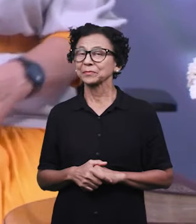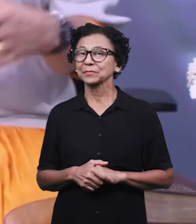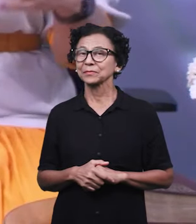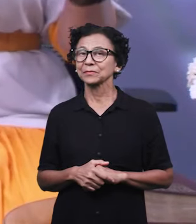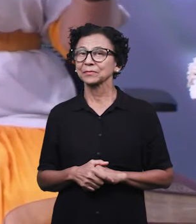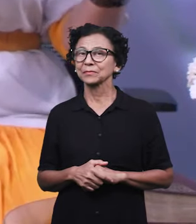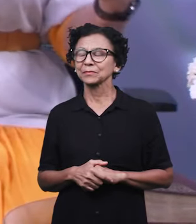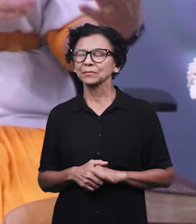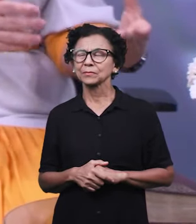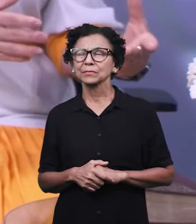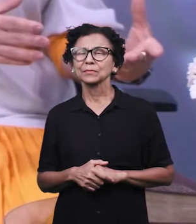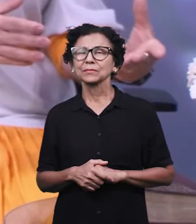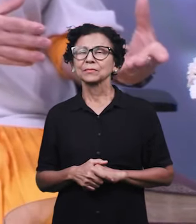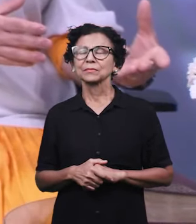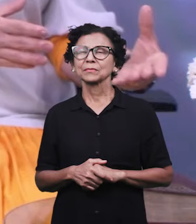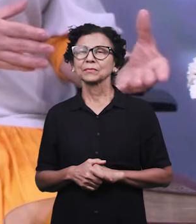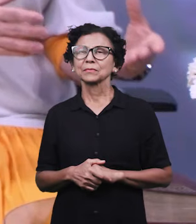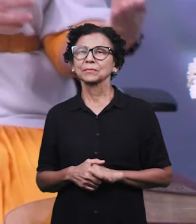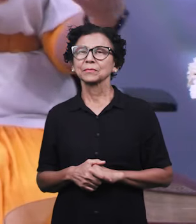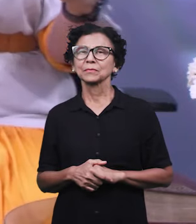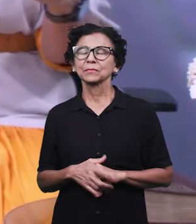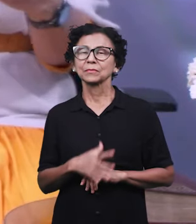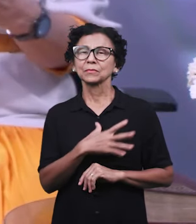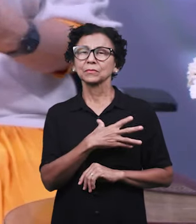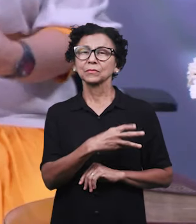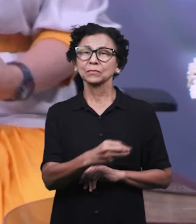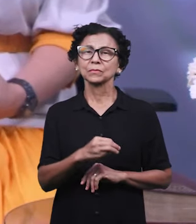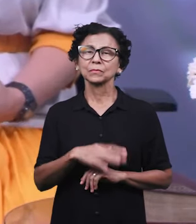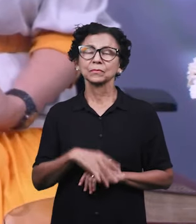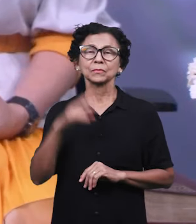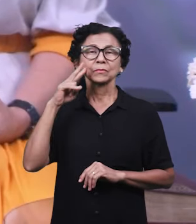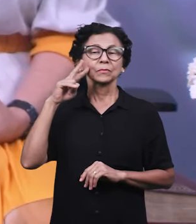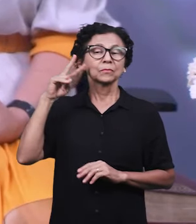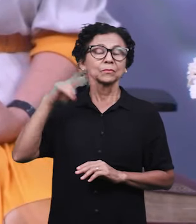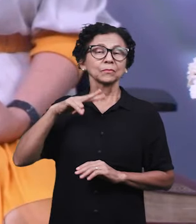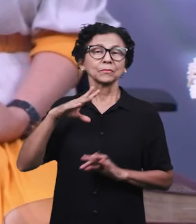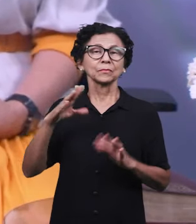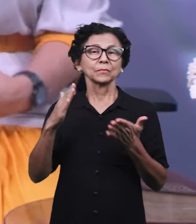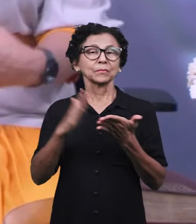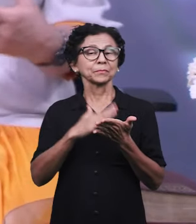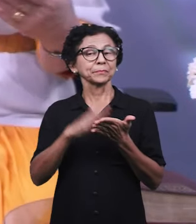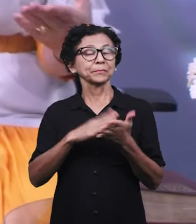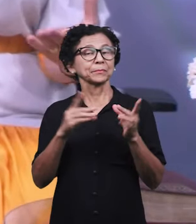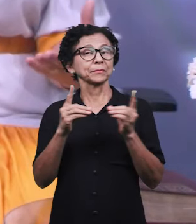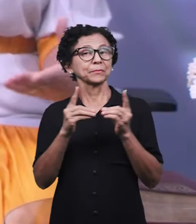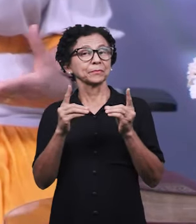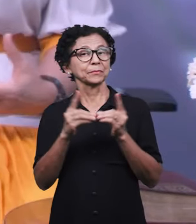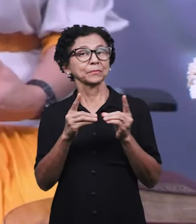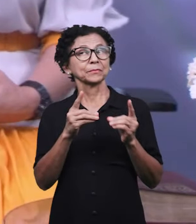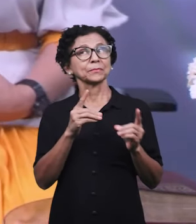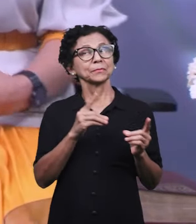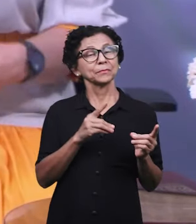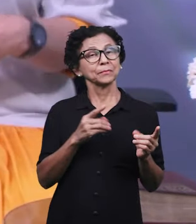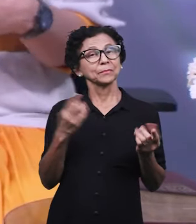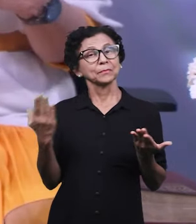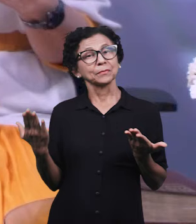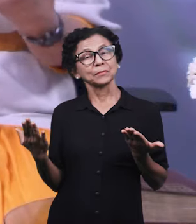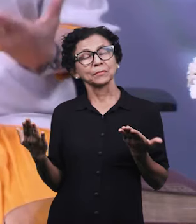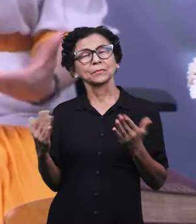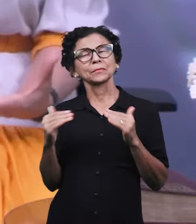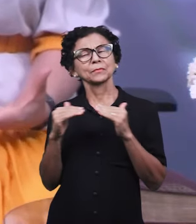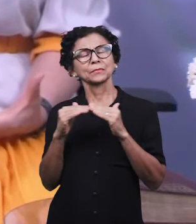ter dos conteúdos dos livros didáticos e aquilo que está assegurado na palavra. Se eles negam, se eles confrontam, se